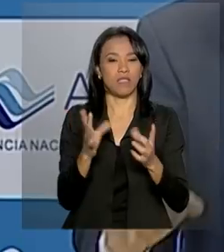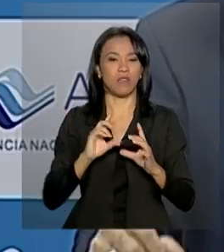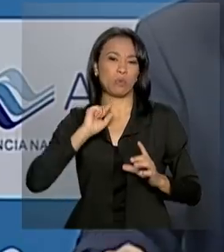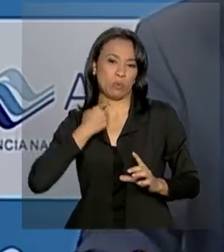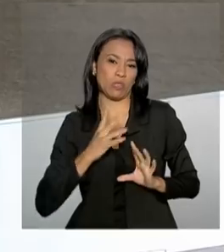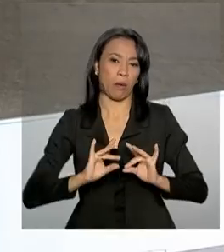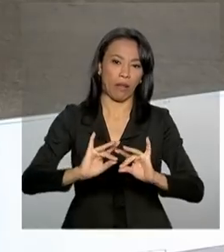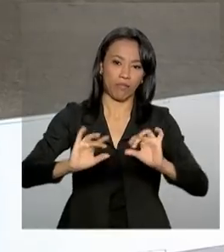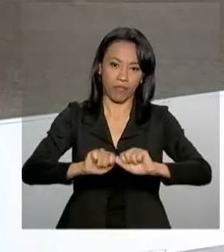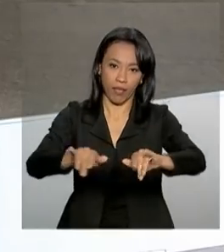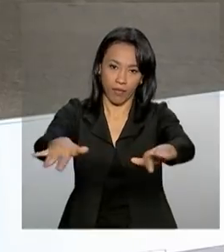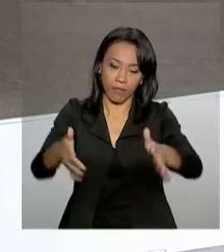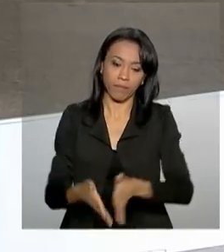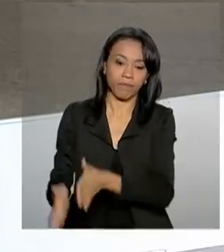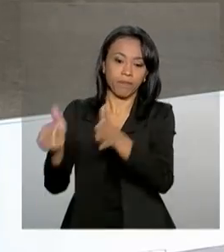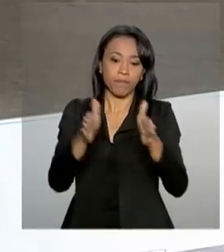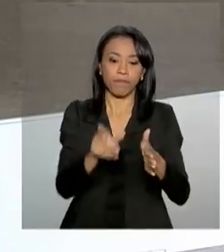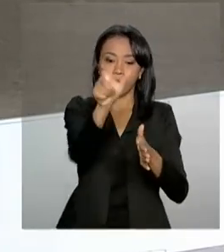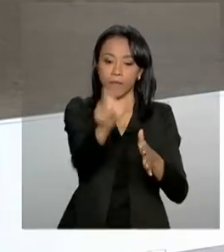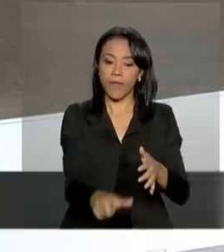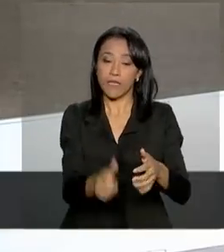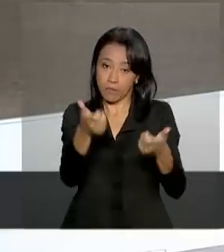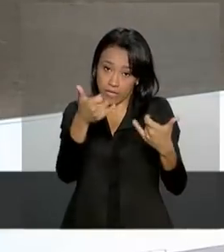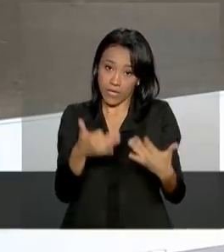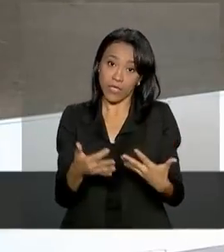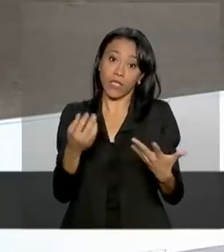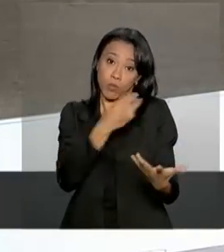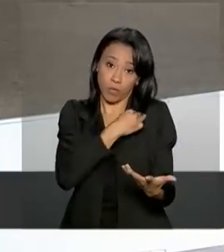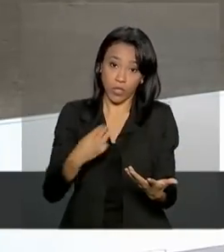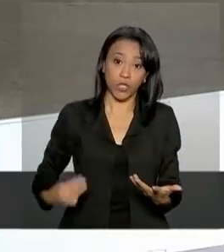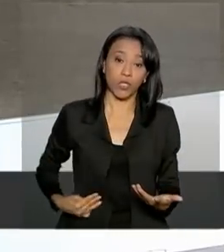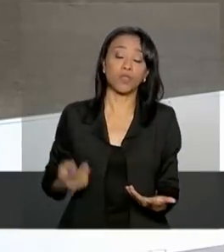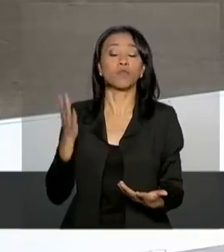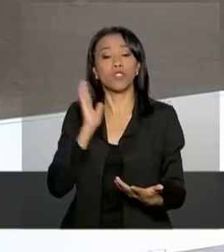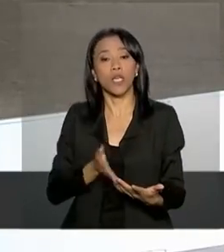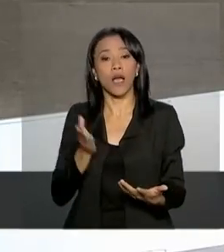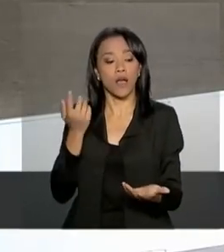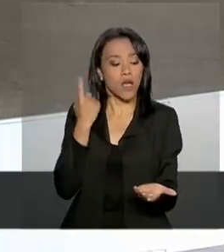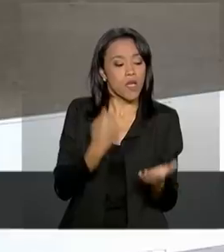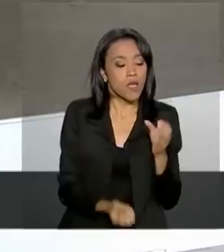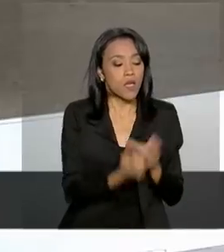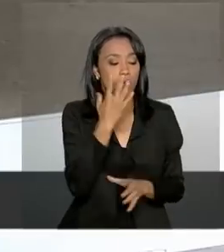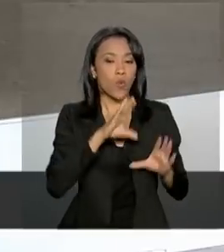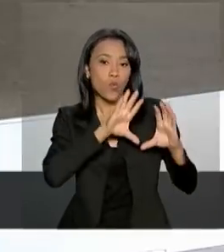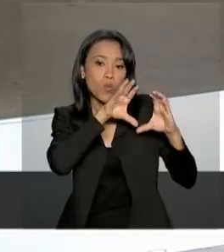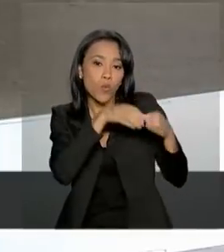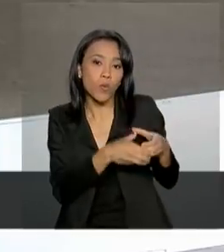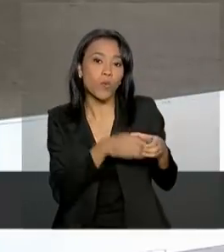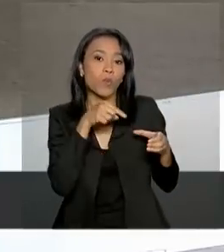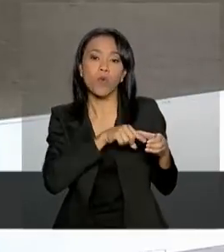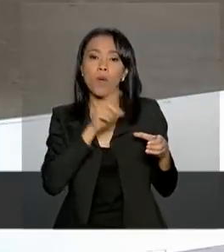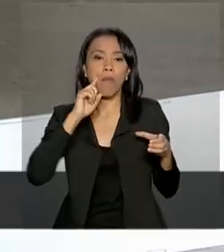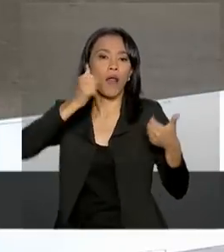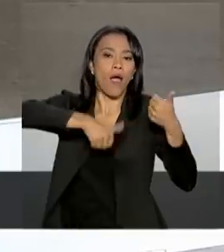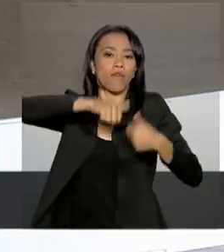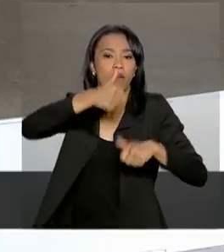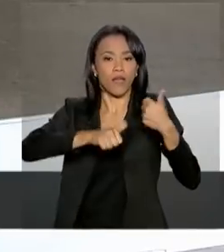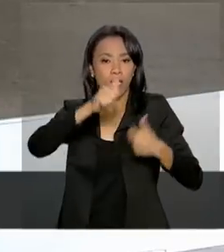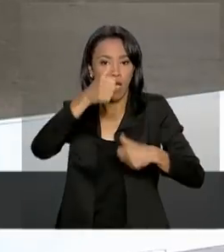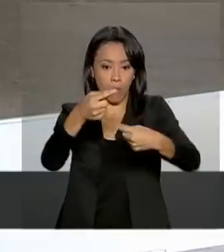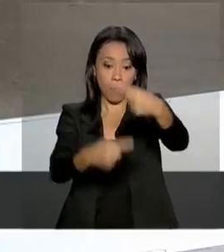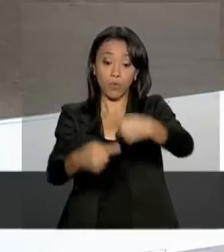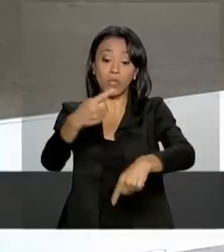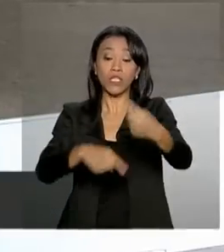também reduzido. O ministro Gustavo Canuto disse que está sendo instalado um comitê para revisar a Política Nacional de Segurança